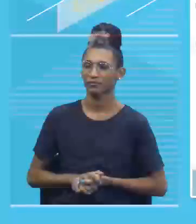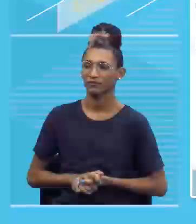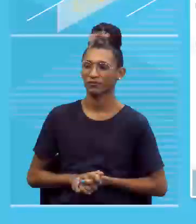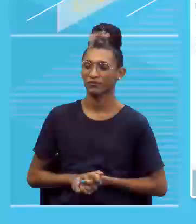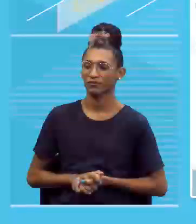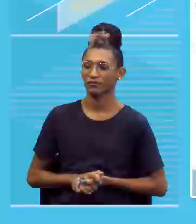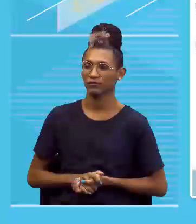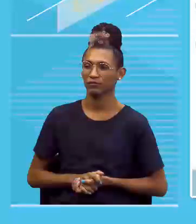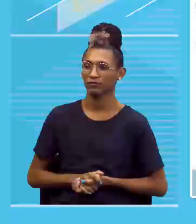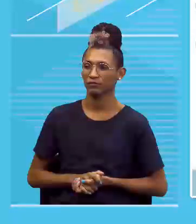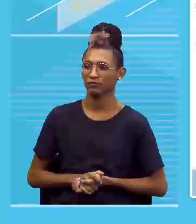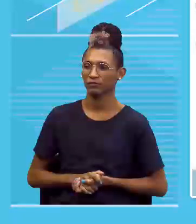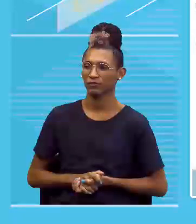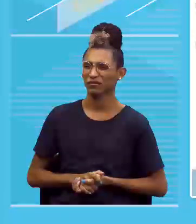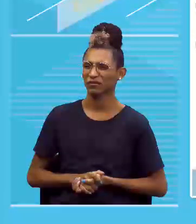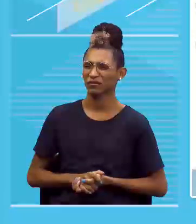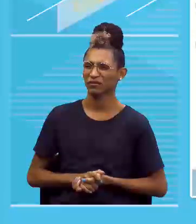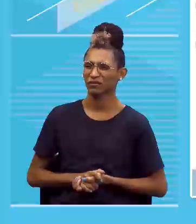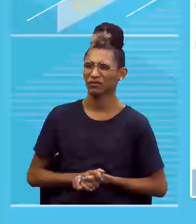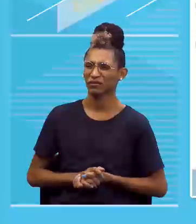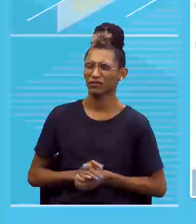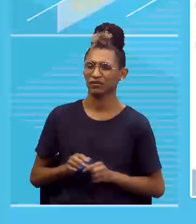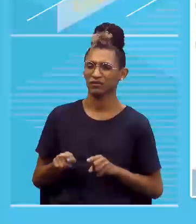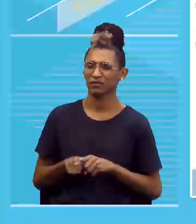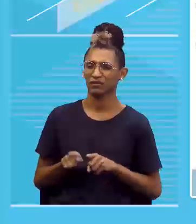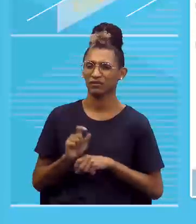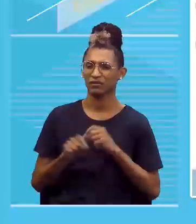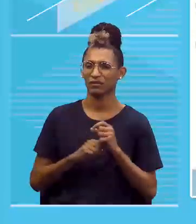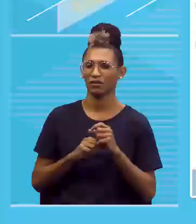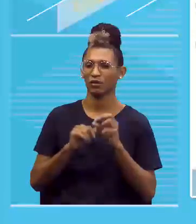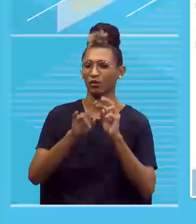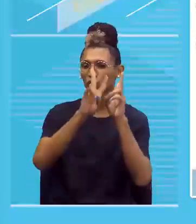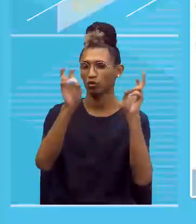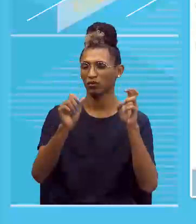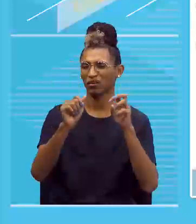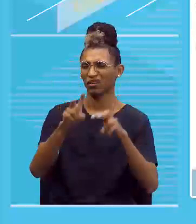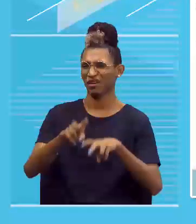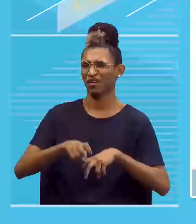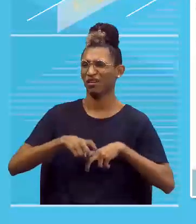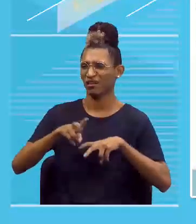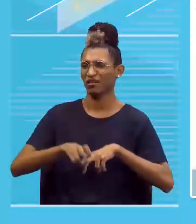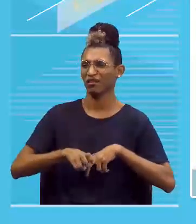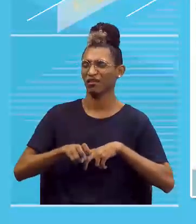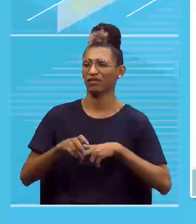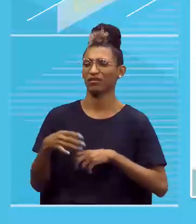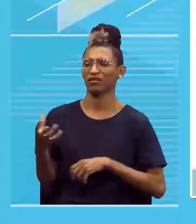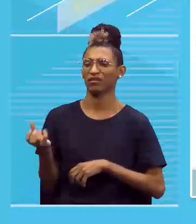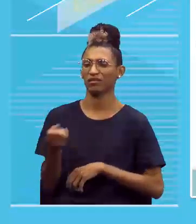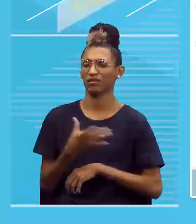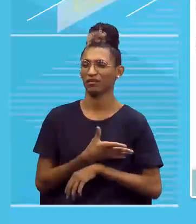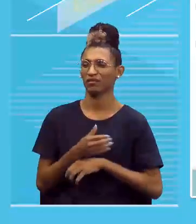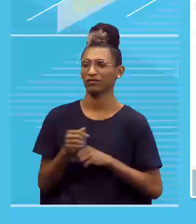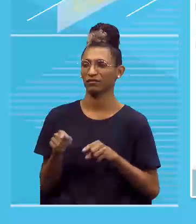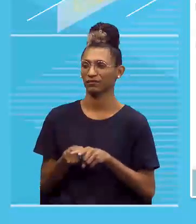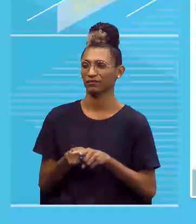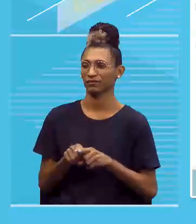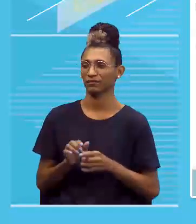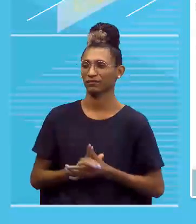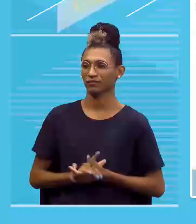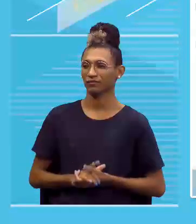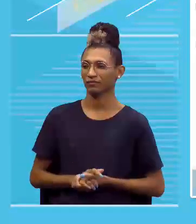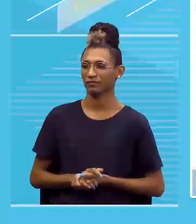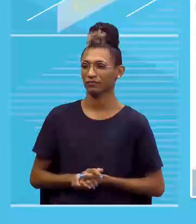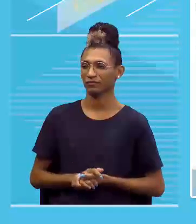desde volta pelas ondas falando sobre a agricultura moderna e nessa realidade turma